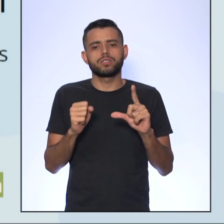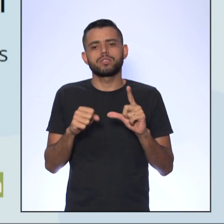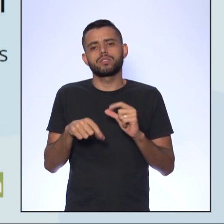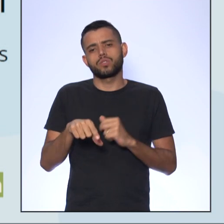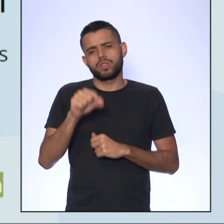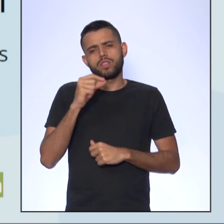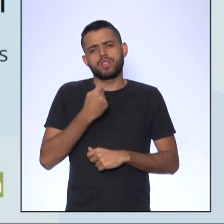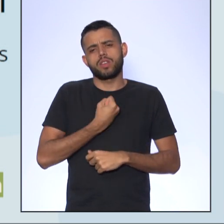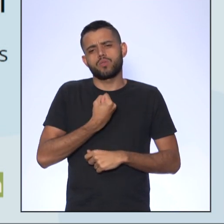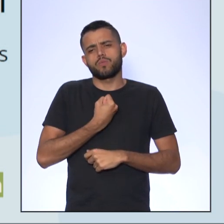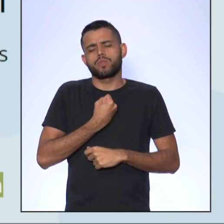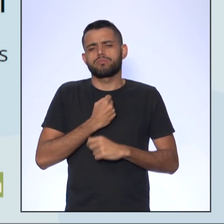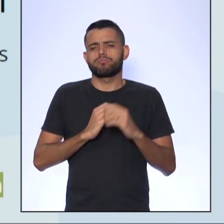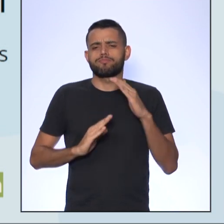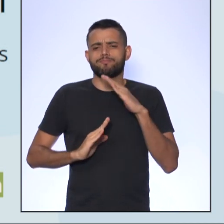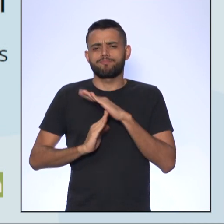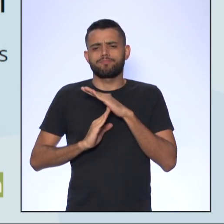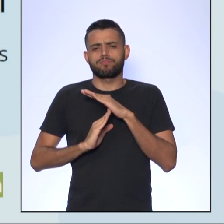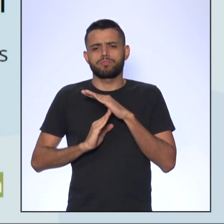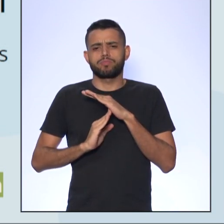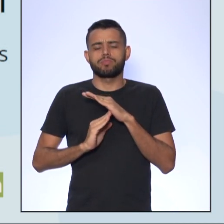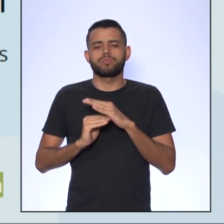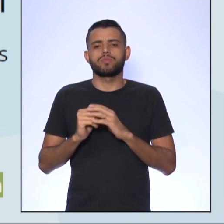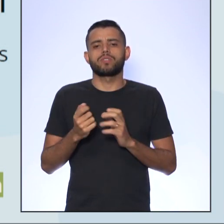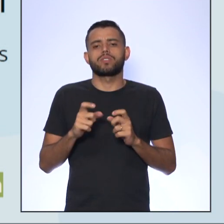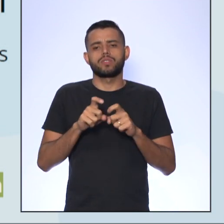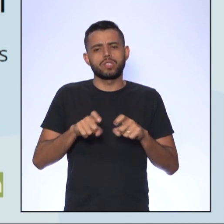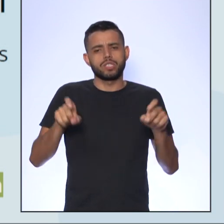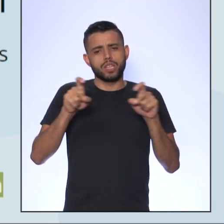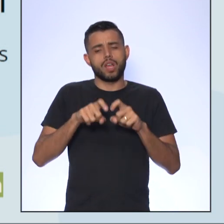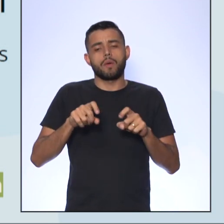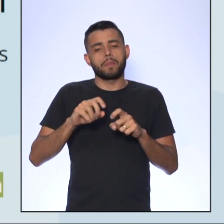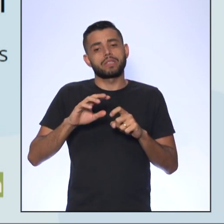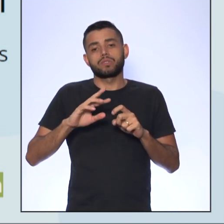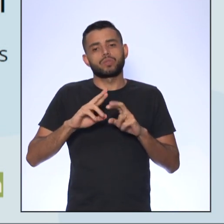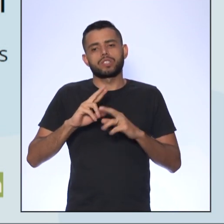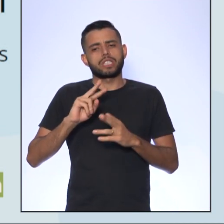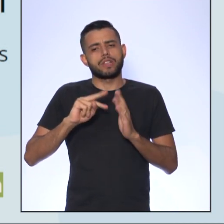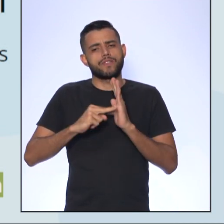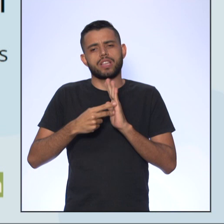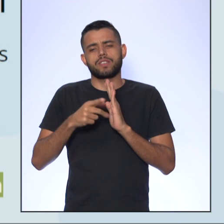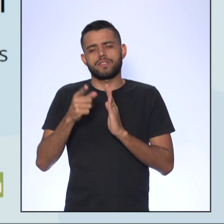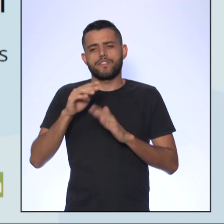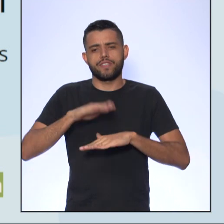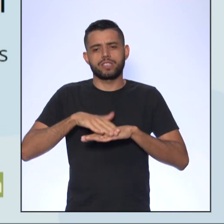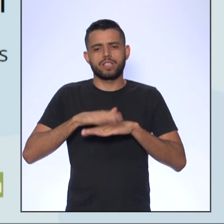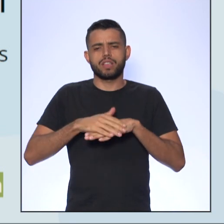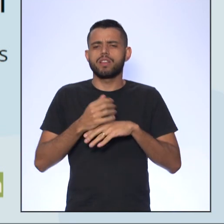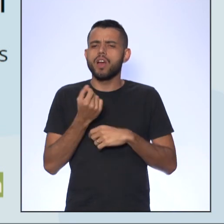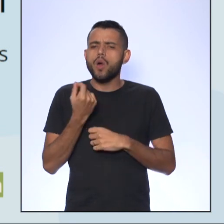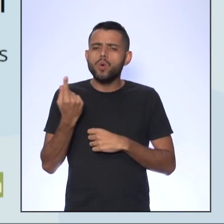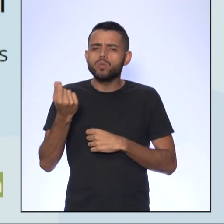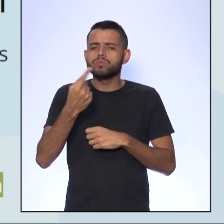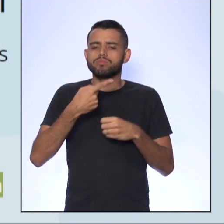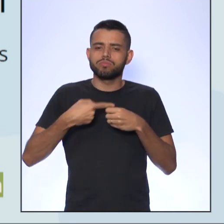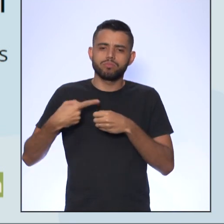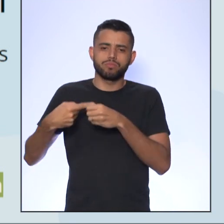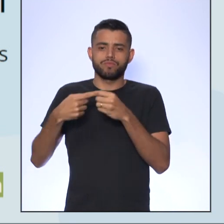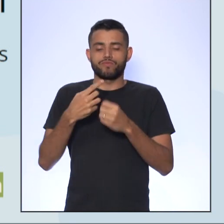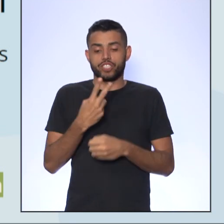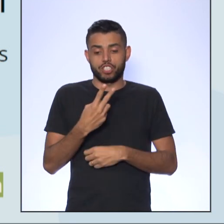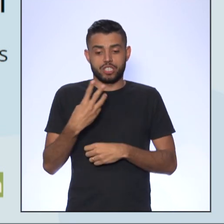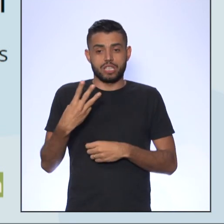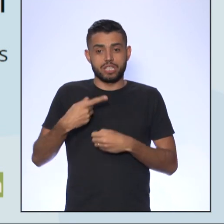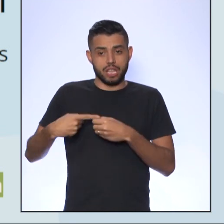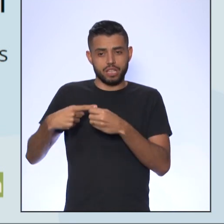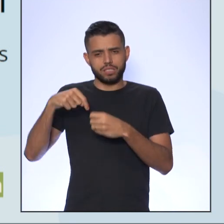limitado o número de vagas, então mesmo que você opte pelo digital, não quer dizer que você vai fazer, mas você pode, em alguns municípios, são 23 aqui do estado de São Paulo,